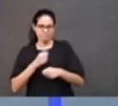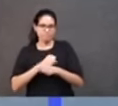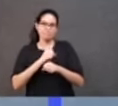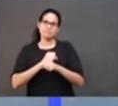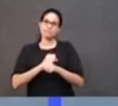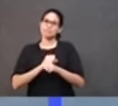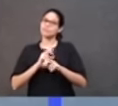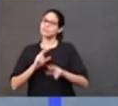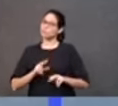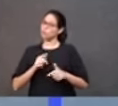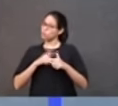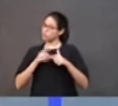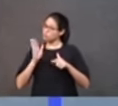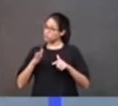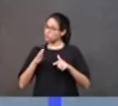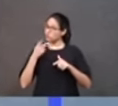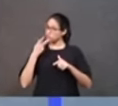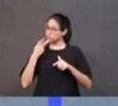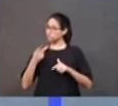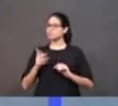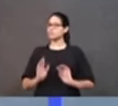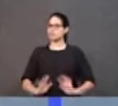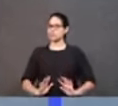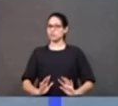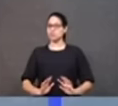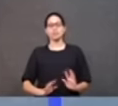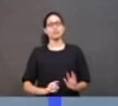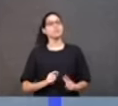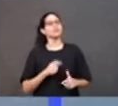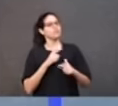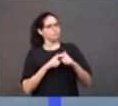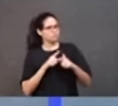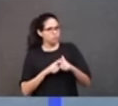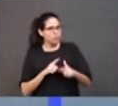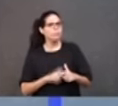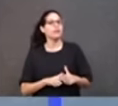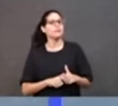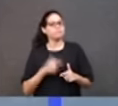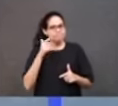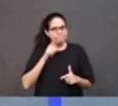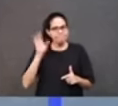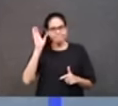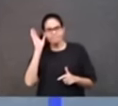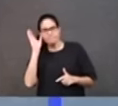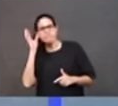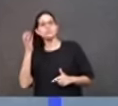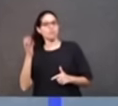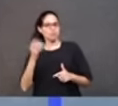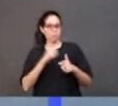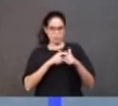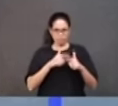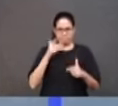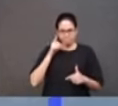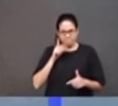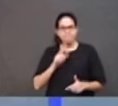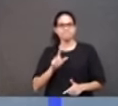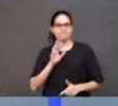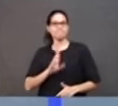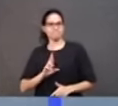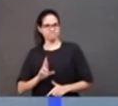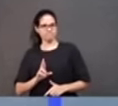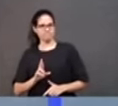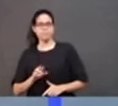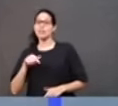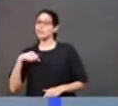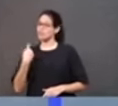que eu mencionei anteriormente. Esses problemas vêm sendo solucionados na medida em que aparecem e tivemos na nossa